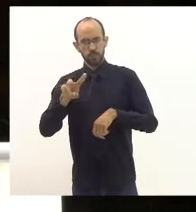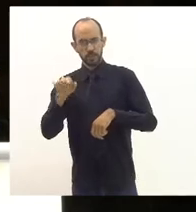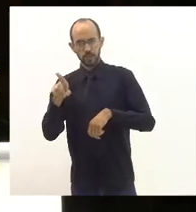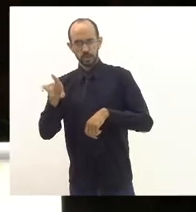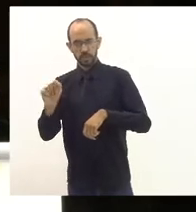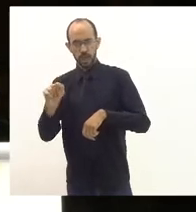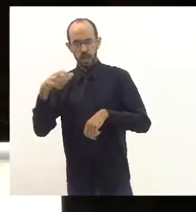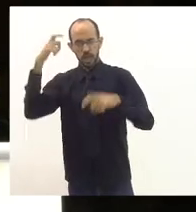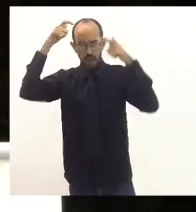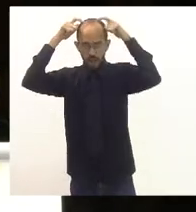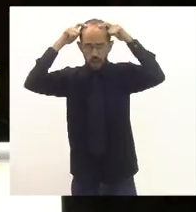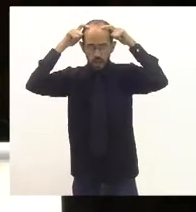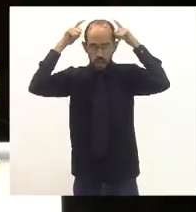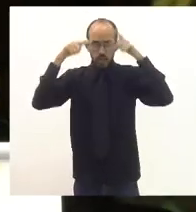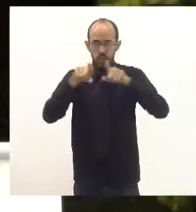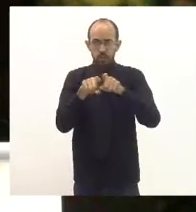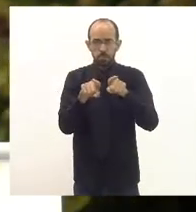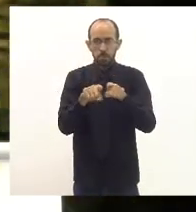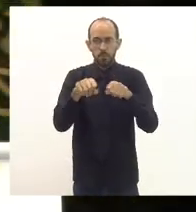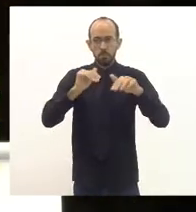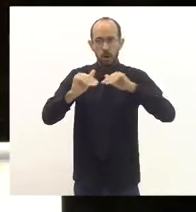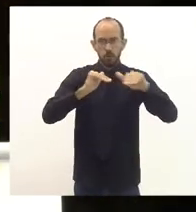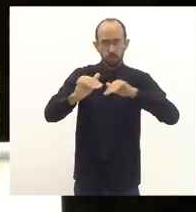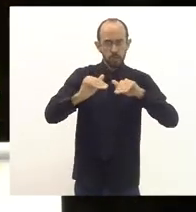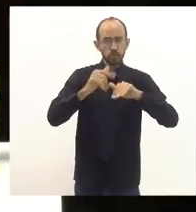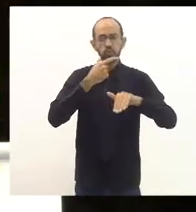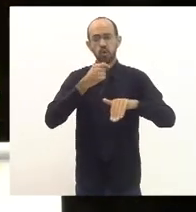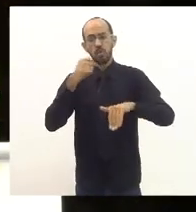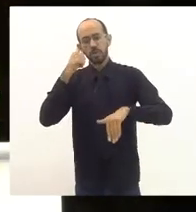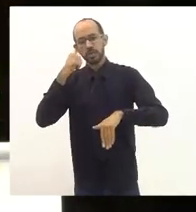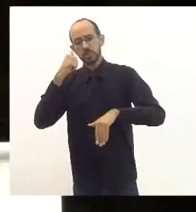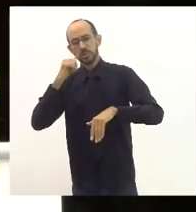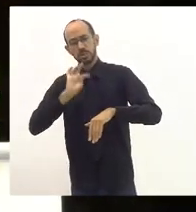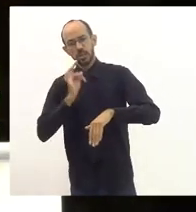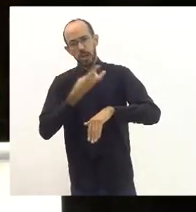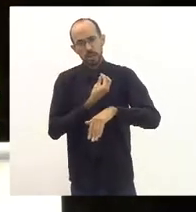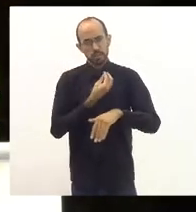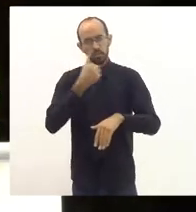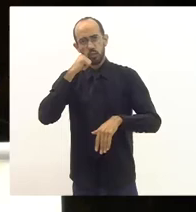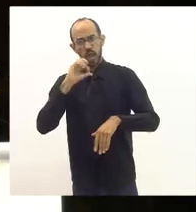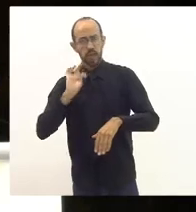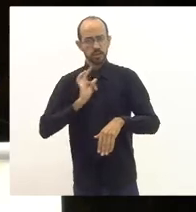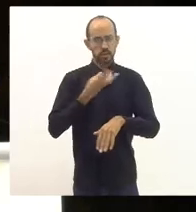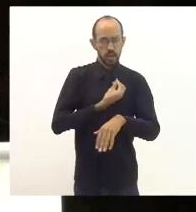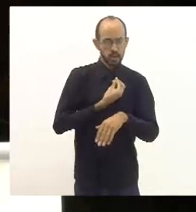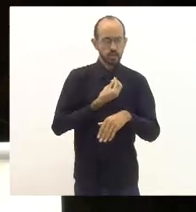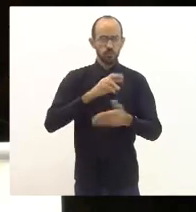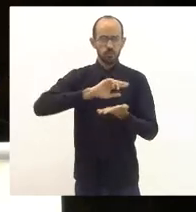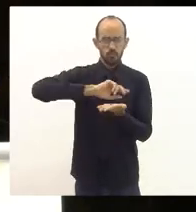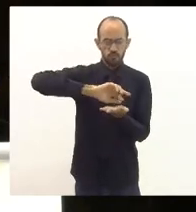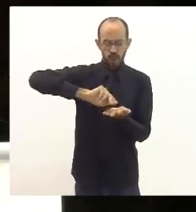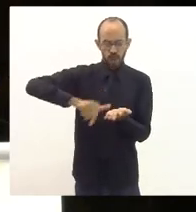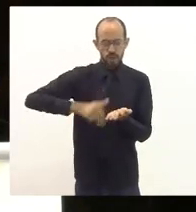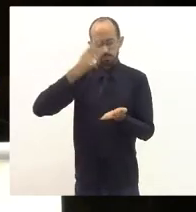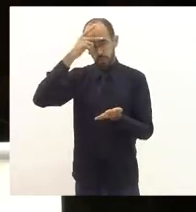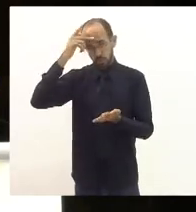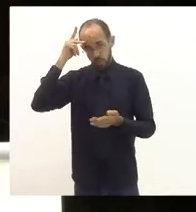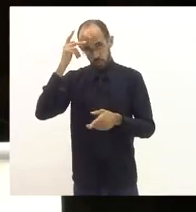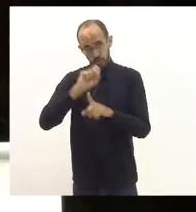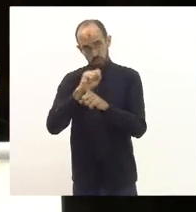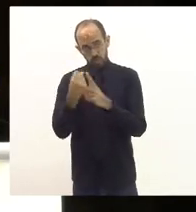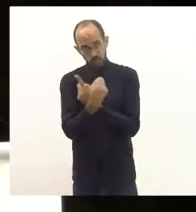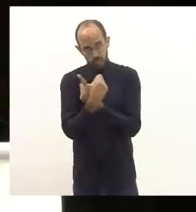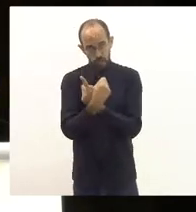Pública, envolveu movimentos sociais de homens trans, mulheres trans, envolveu diversas pessoas da sociedade.